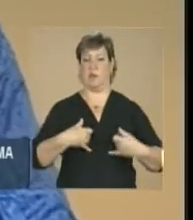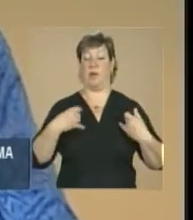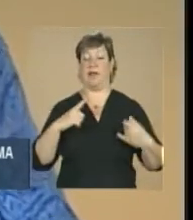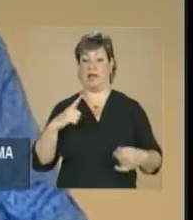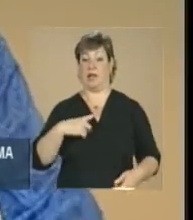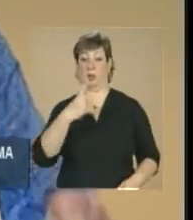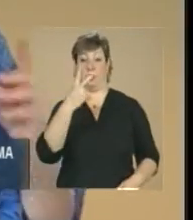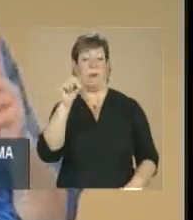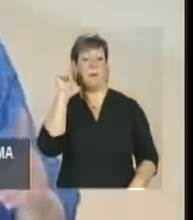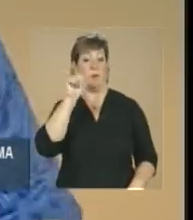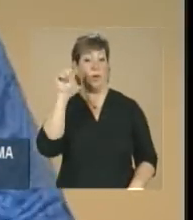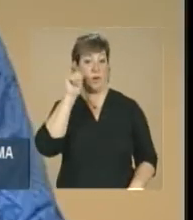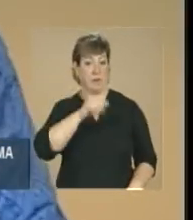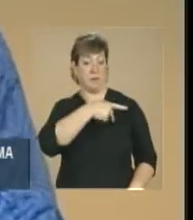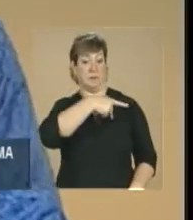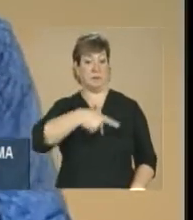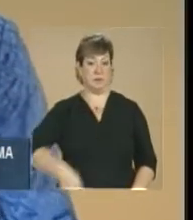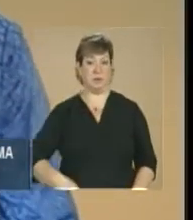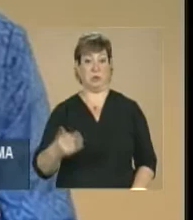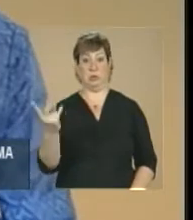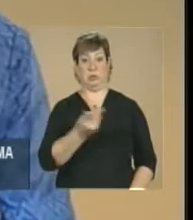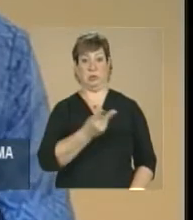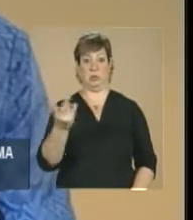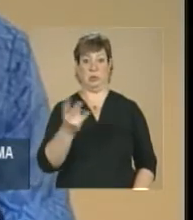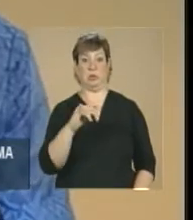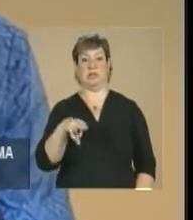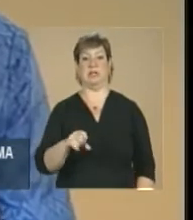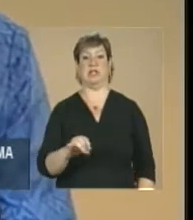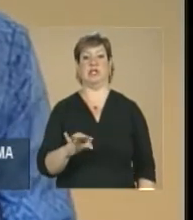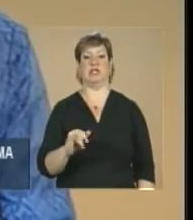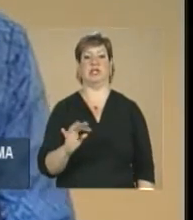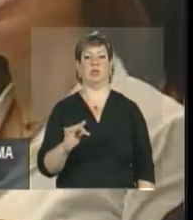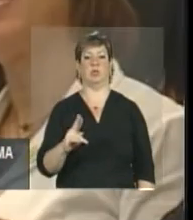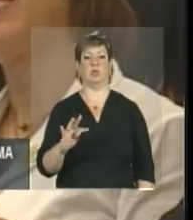duas mulheres presidindo dois grandes institutos,